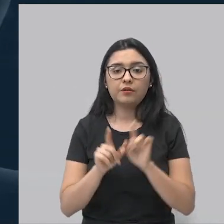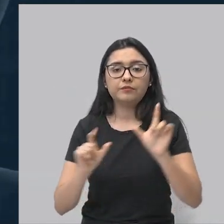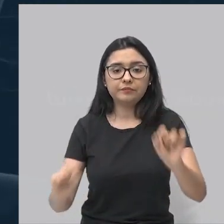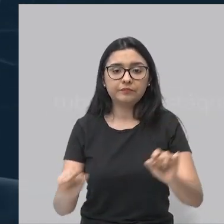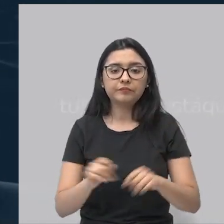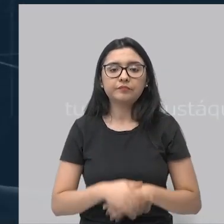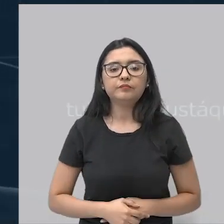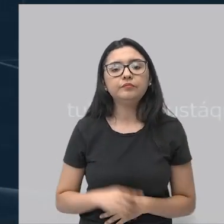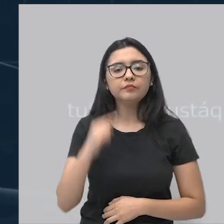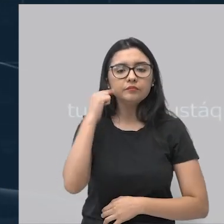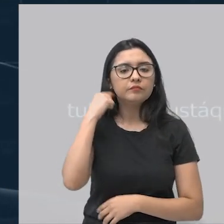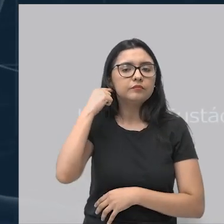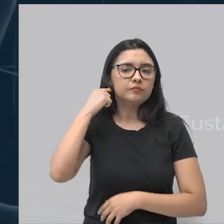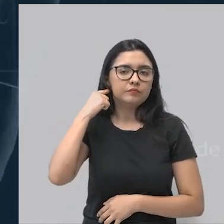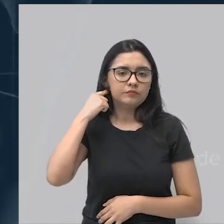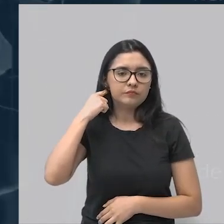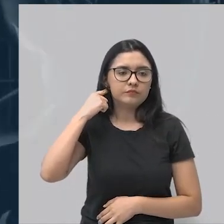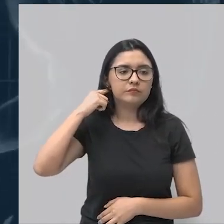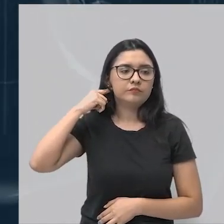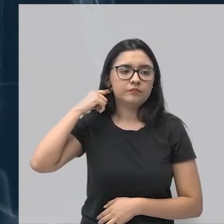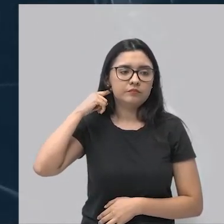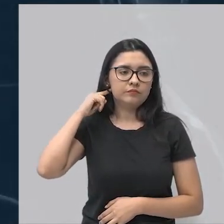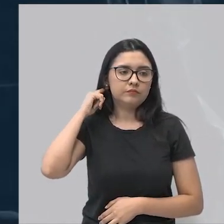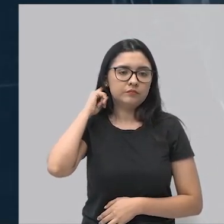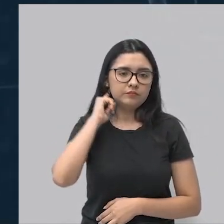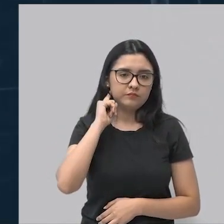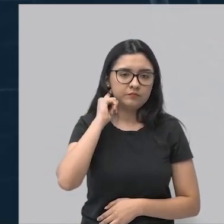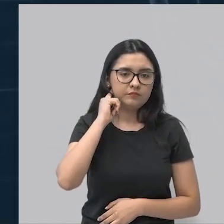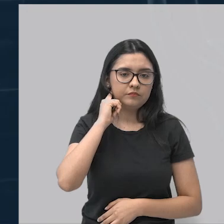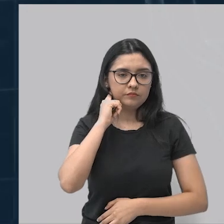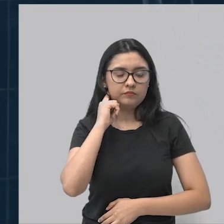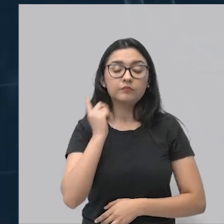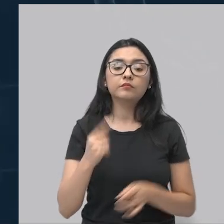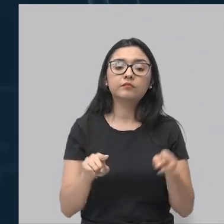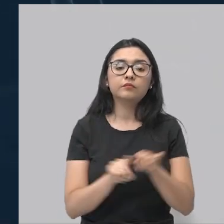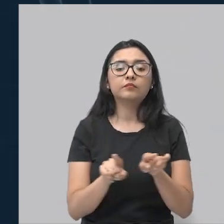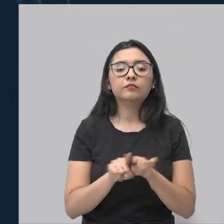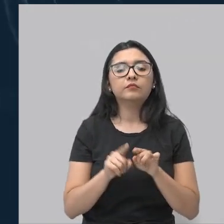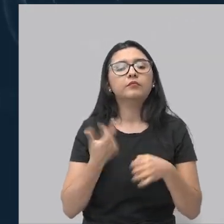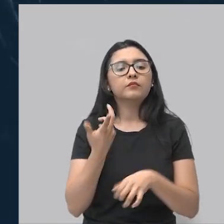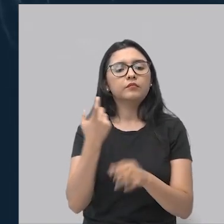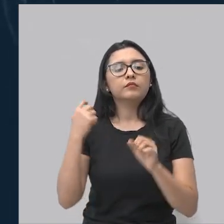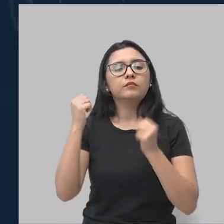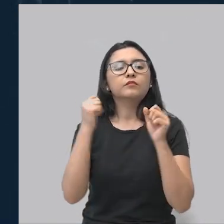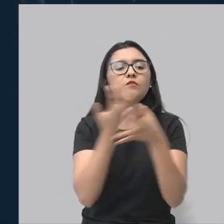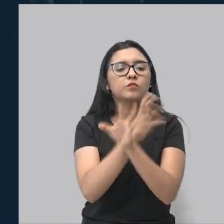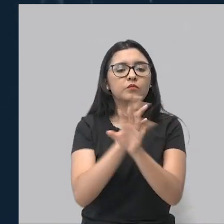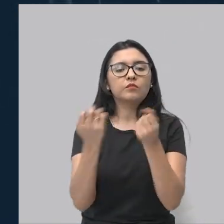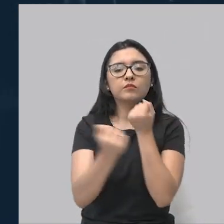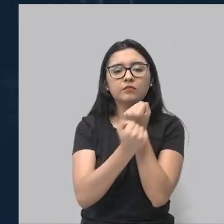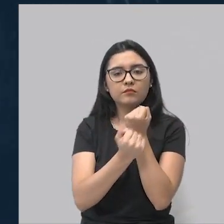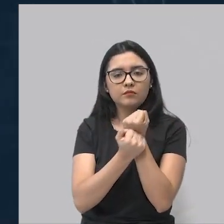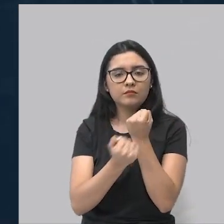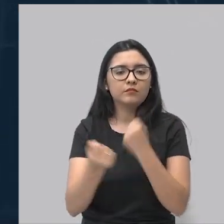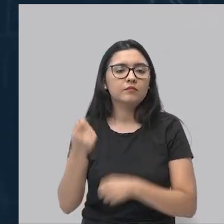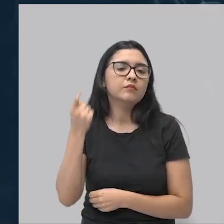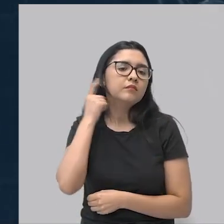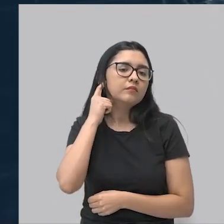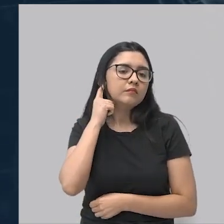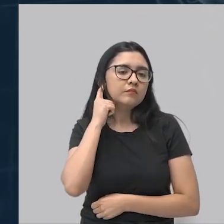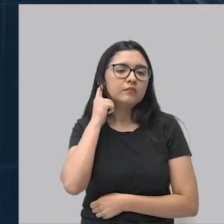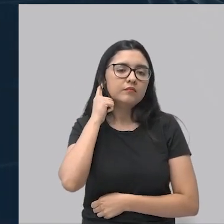pavilhão auricular, vamos ver aqui mais perto os nossos ossículos,